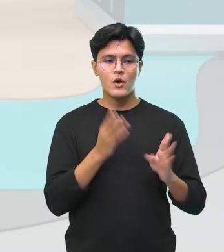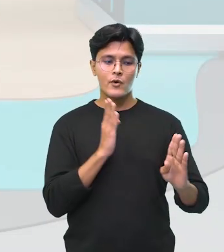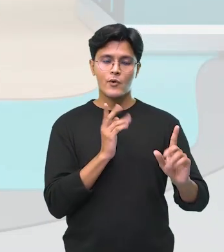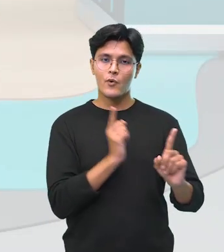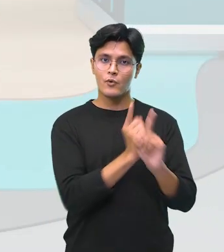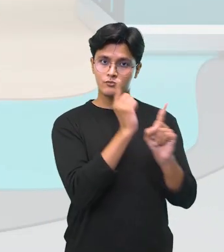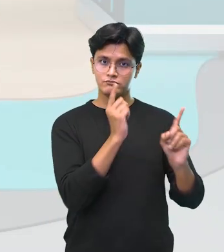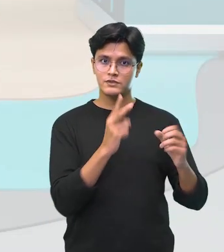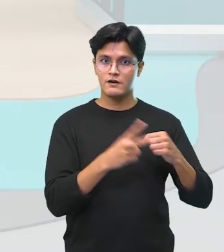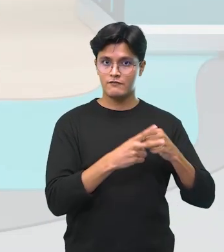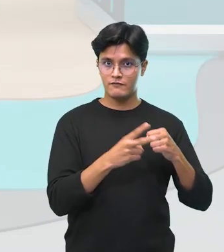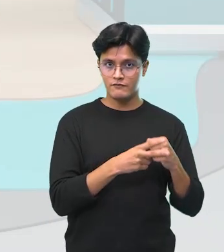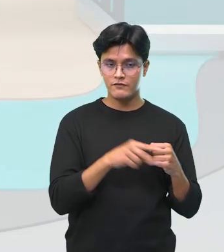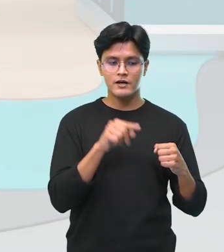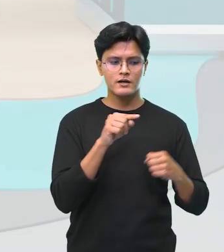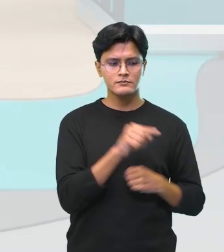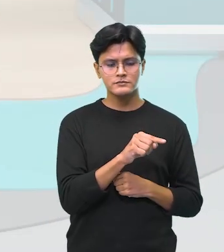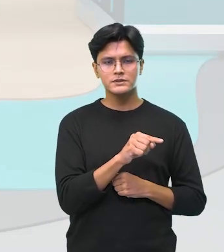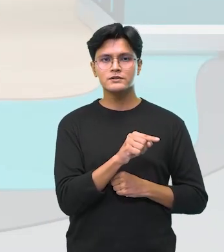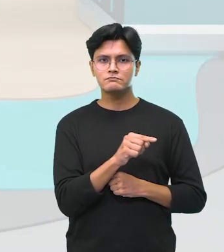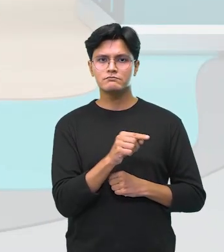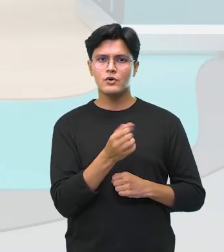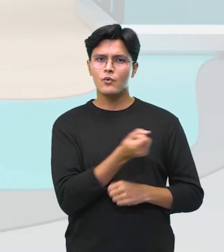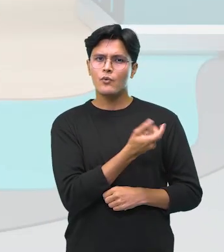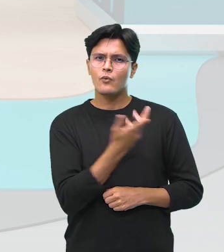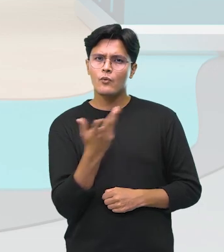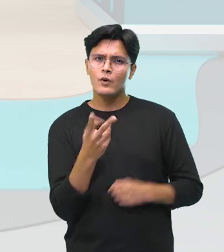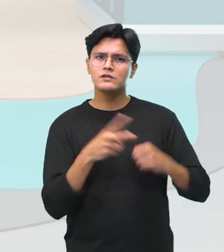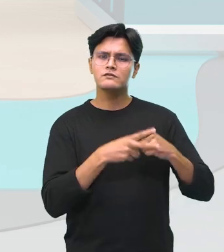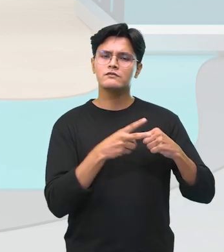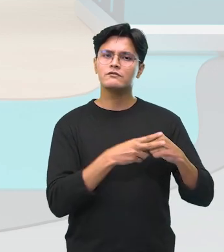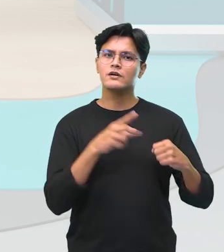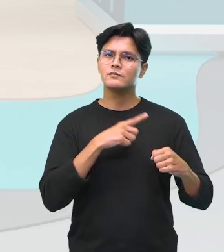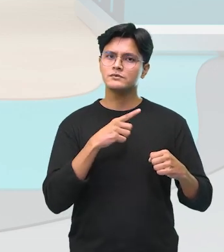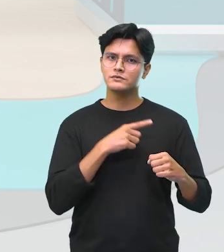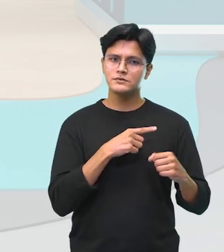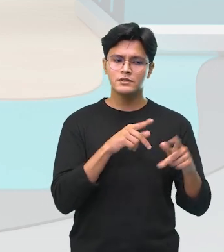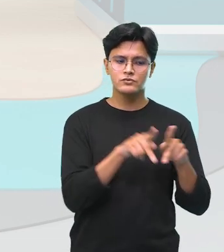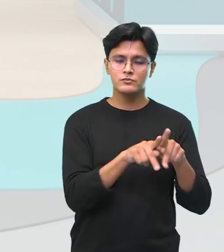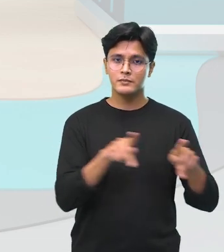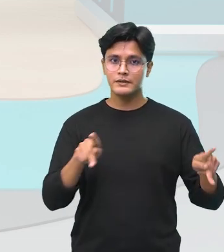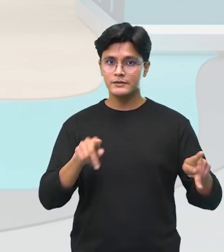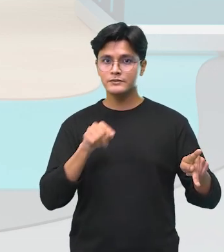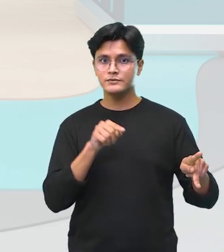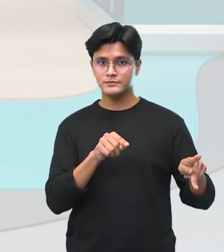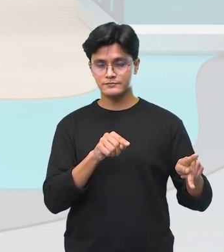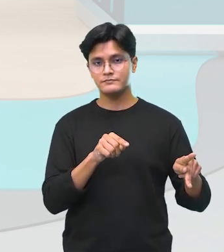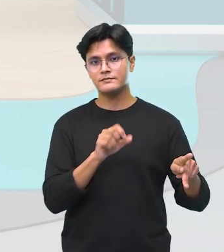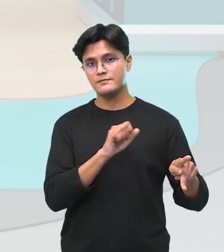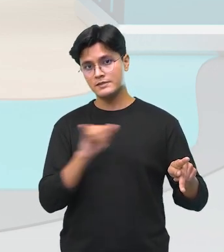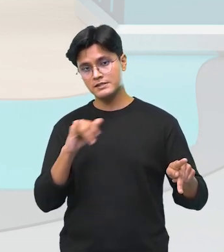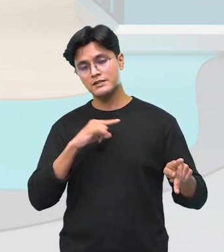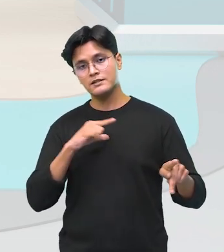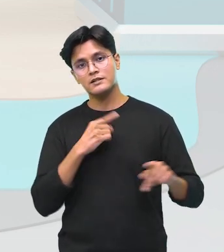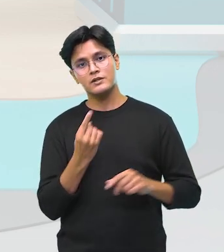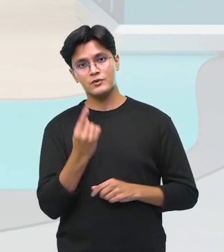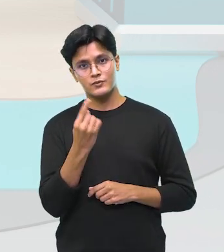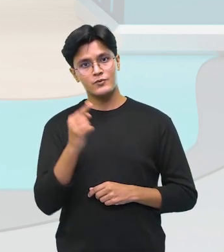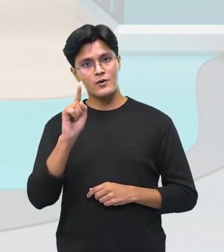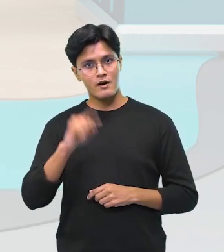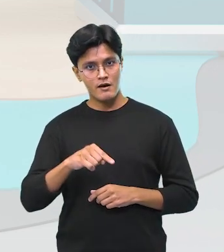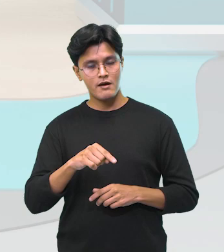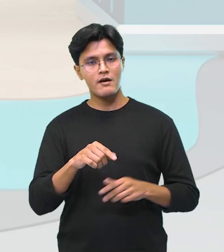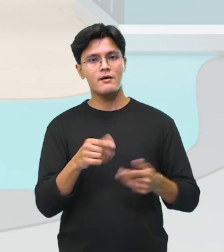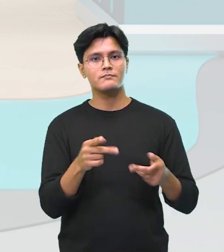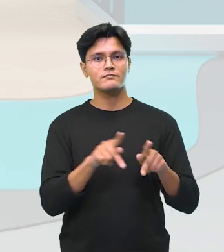verbo, faço aí a conta, né, de quantos verbos tem no período. Se tem só um verbo, apenas